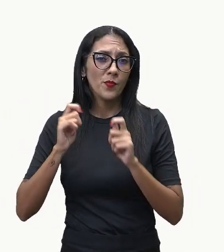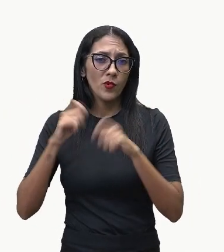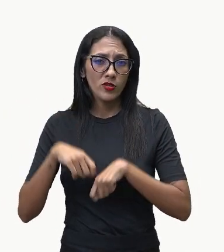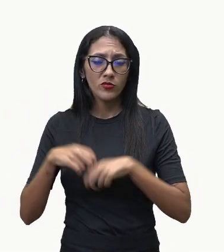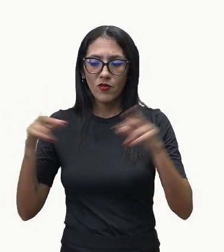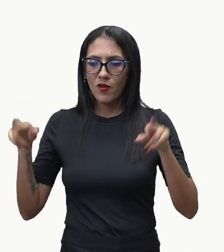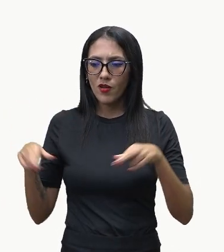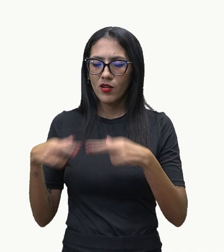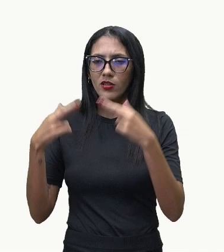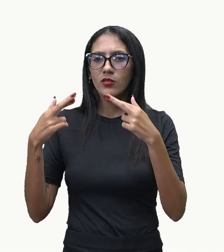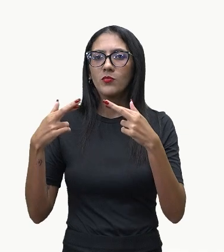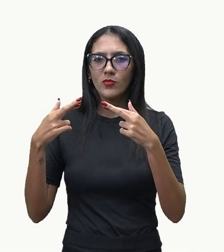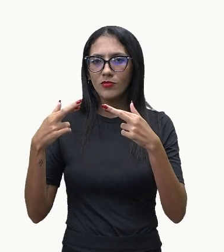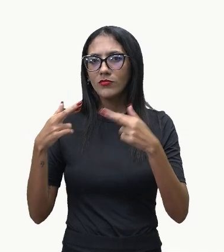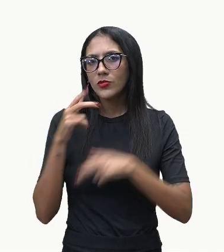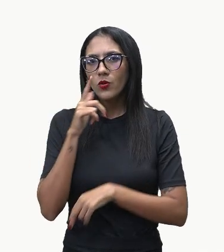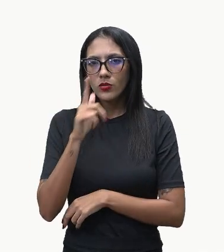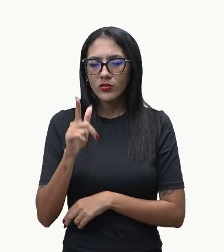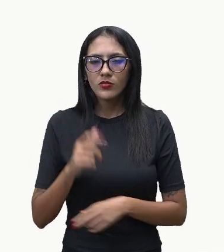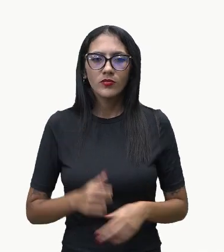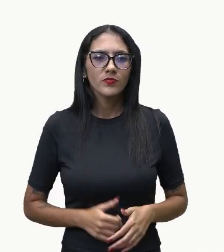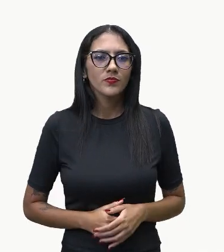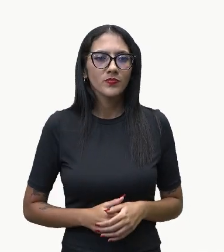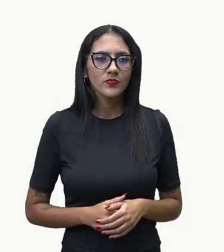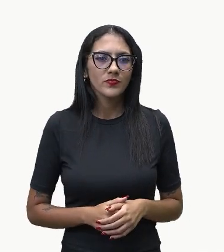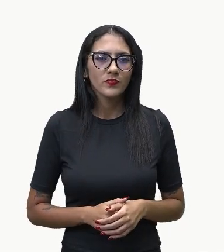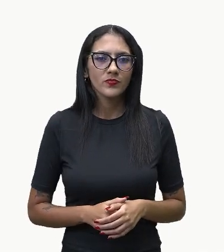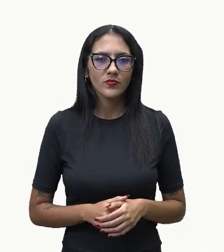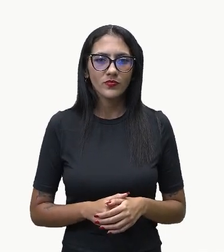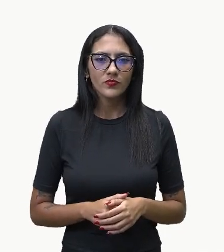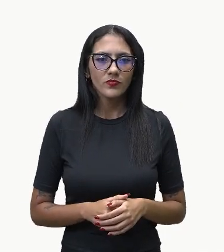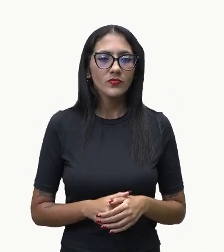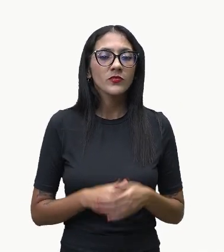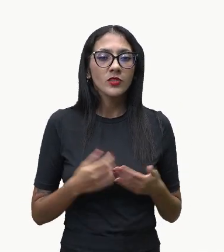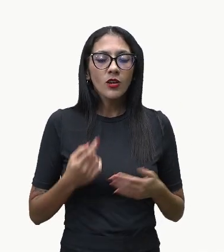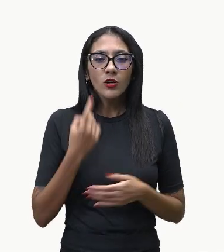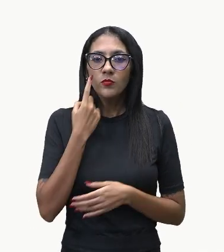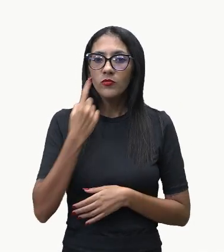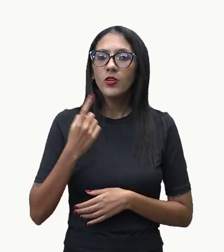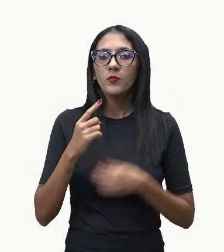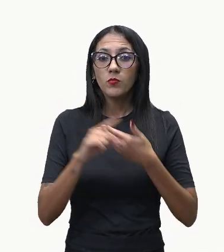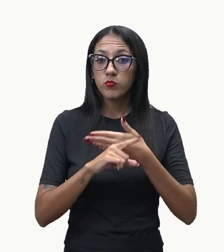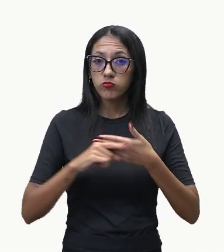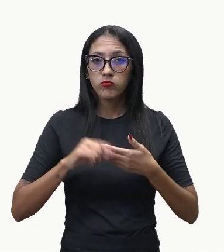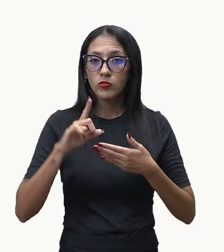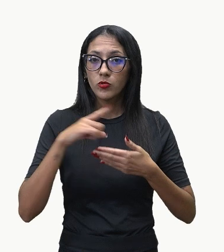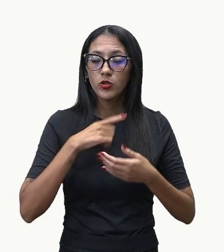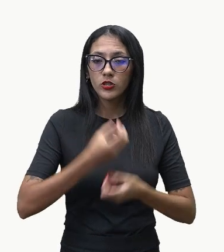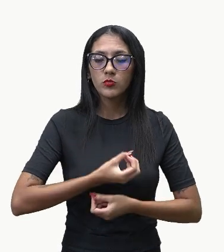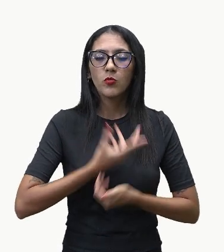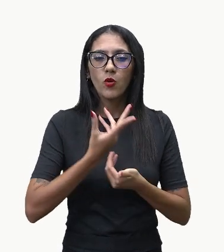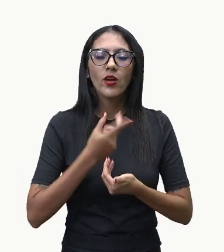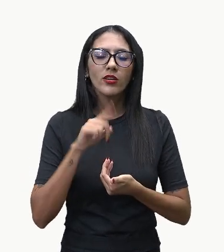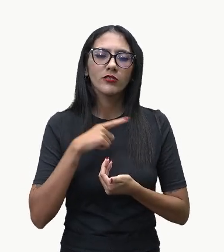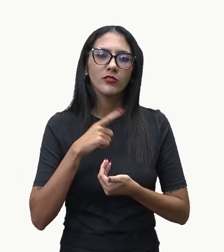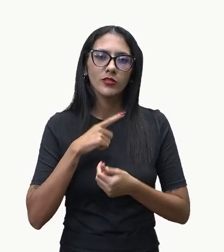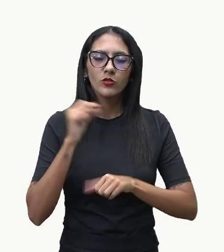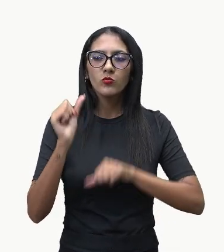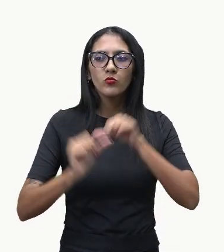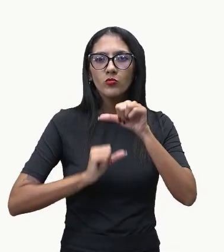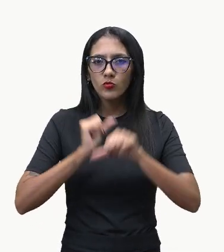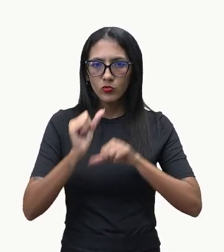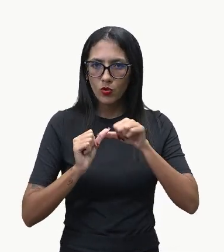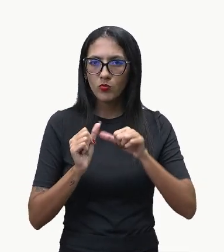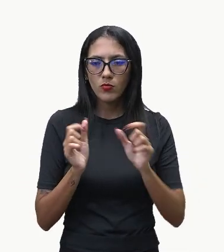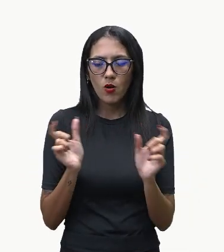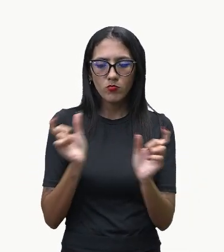rima acontecer. Então vejam, não é à toa que o poeta inverteu aí a ordem